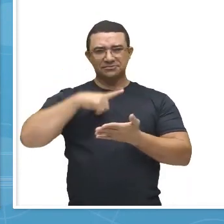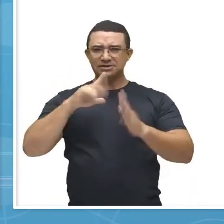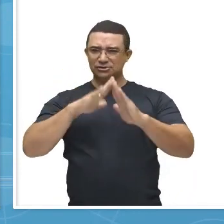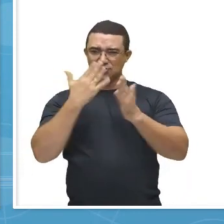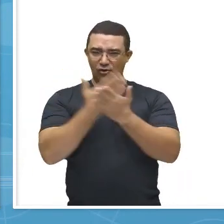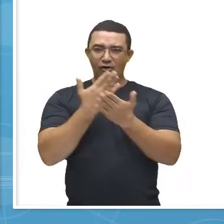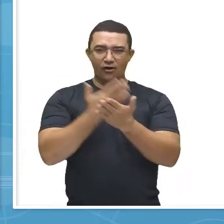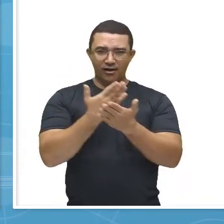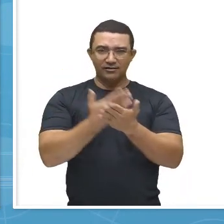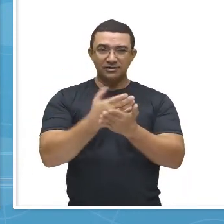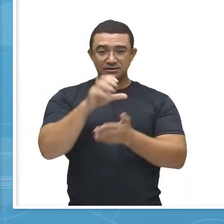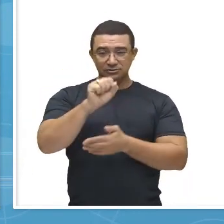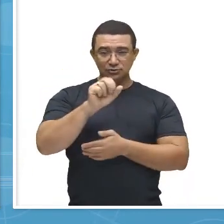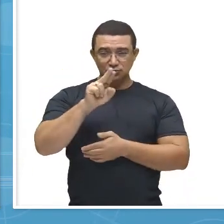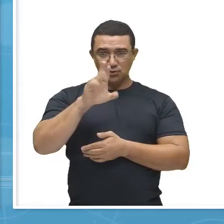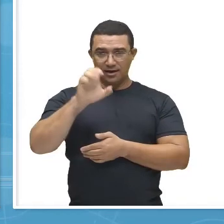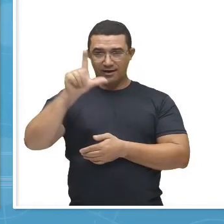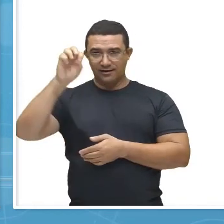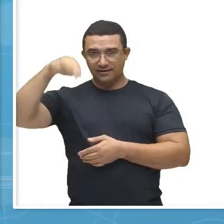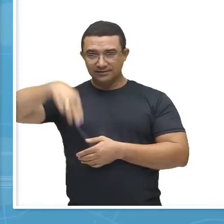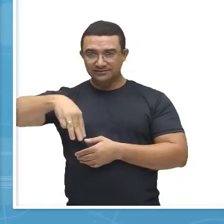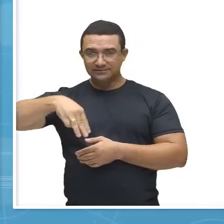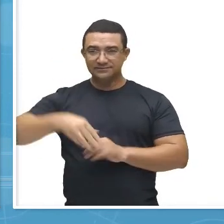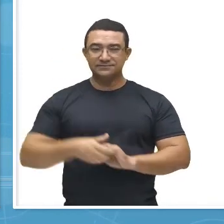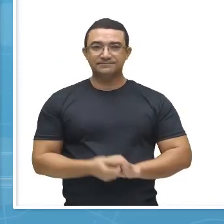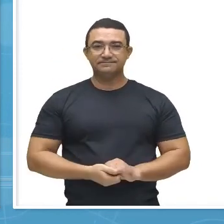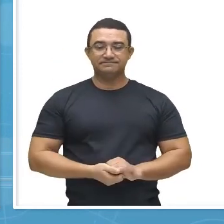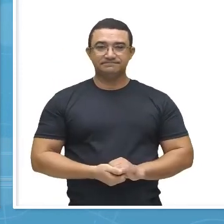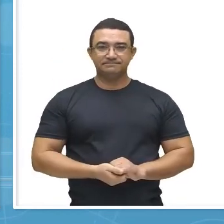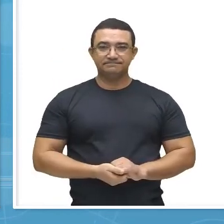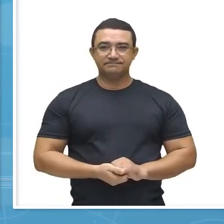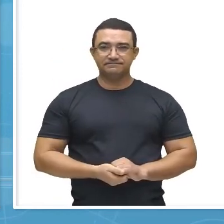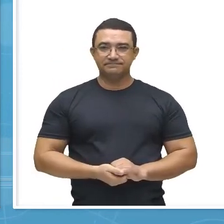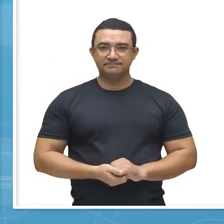a Sueli Nogueira, que está conosco, né? Bem,